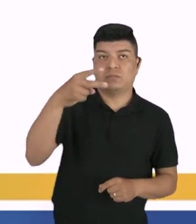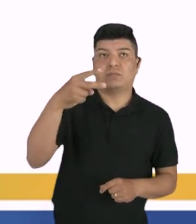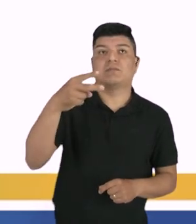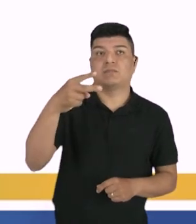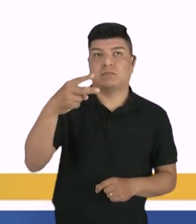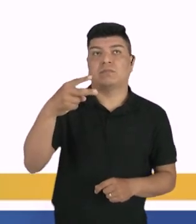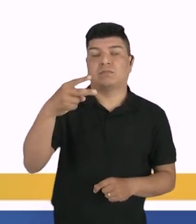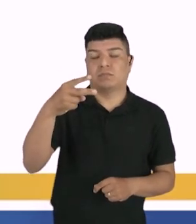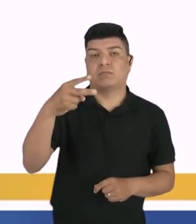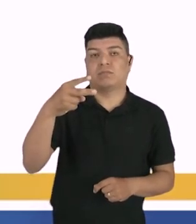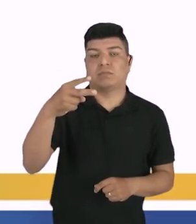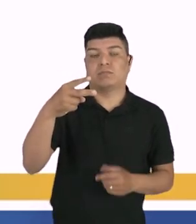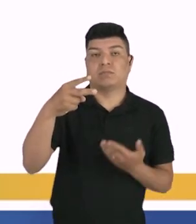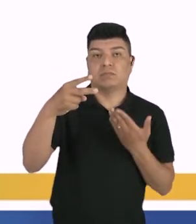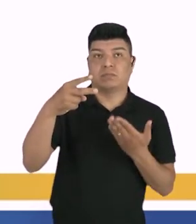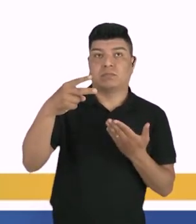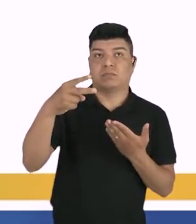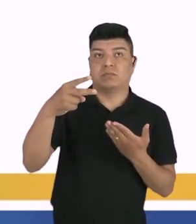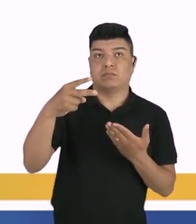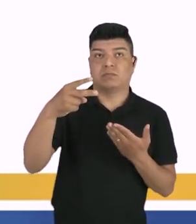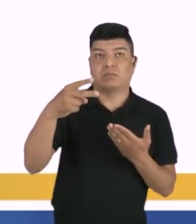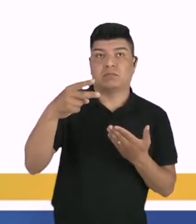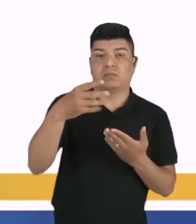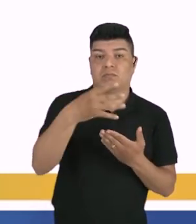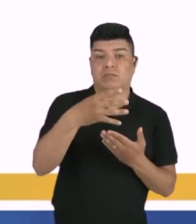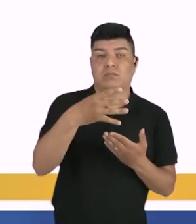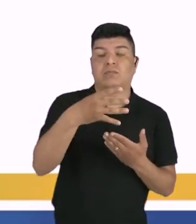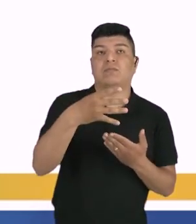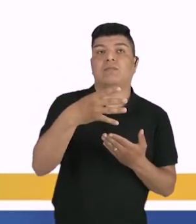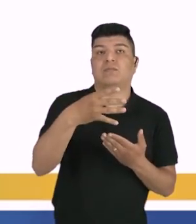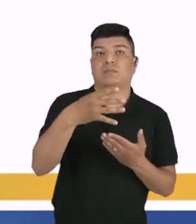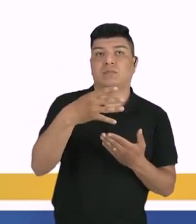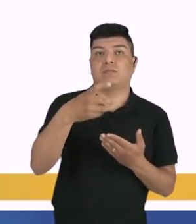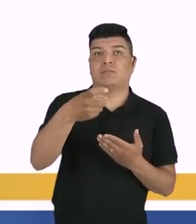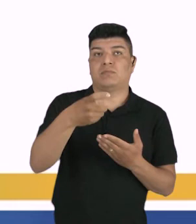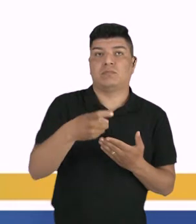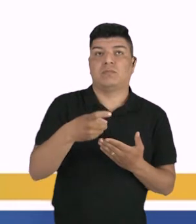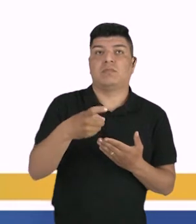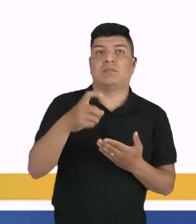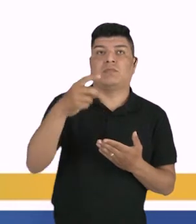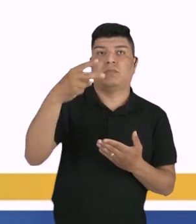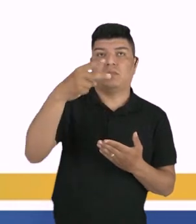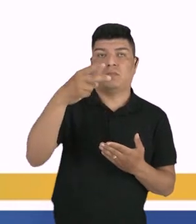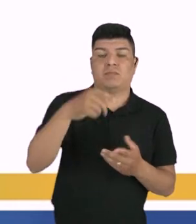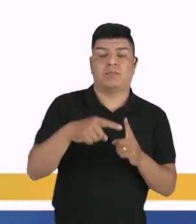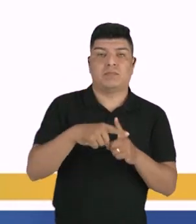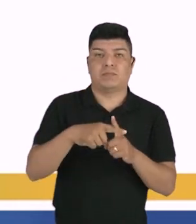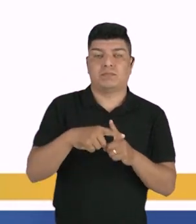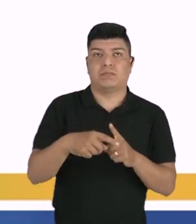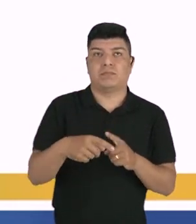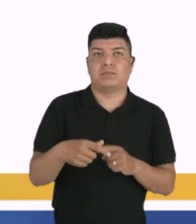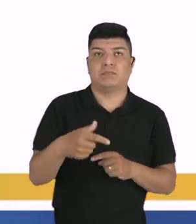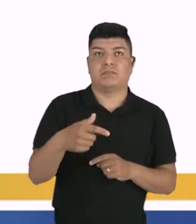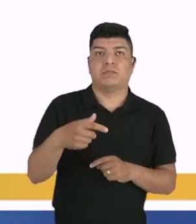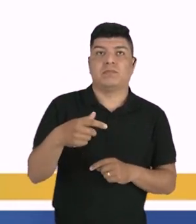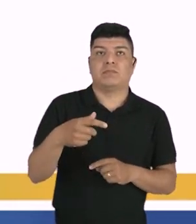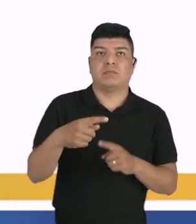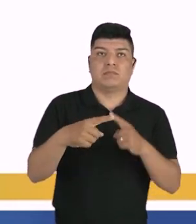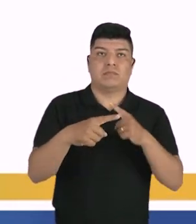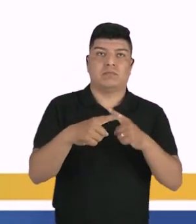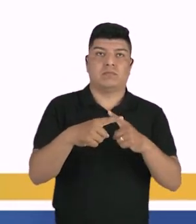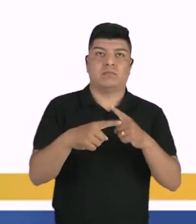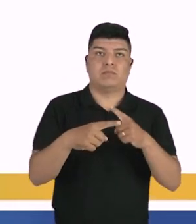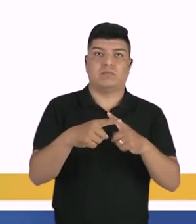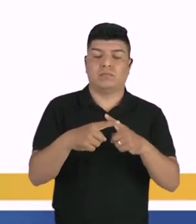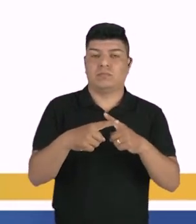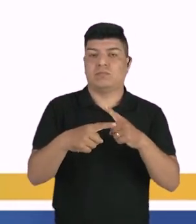propriedade da potência do produto, fica 2 ao quadrado vezes x ao quadrado, que dá 4x ao quadrado, mais 2 vezes 2, 4,